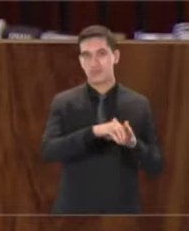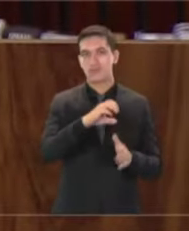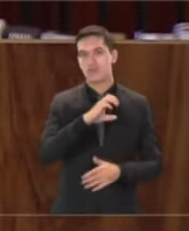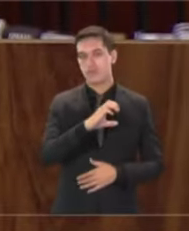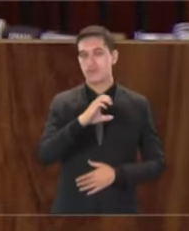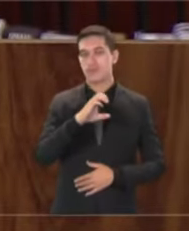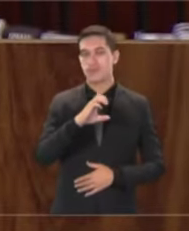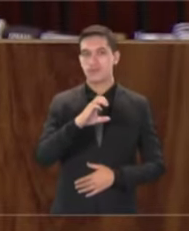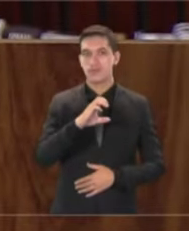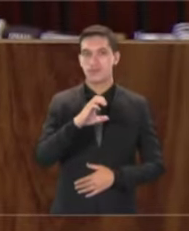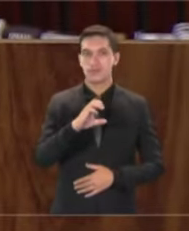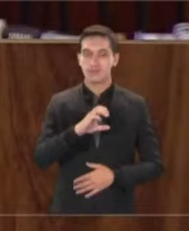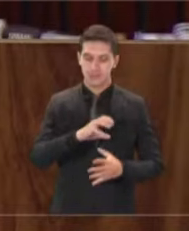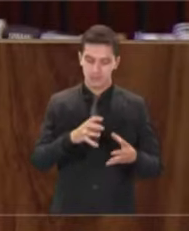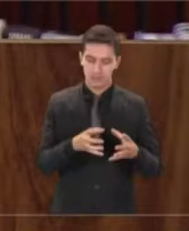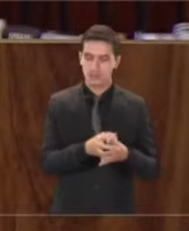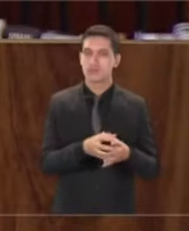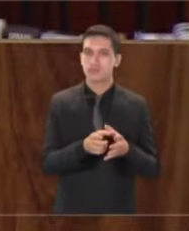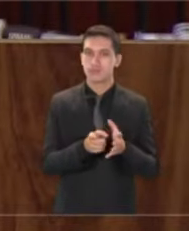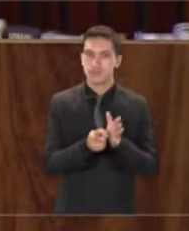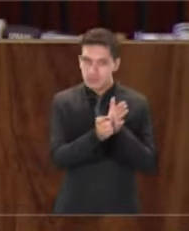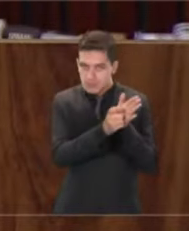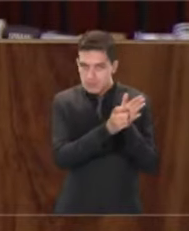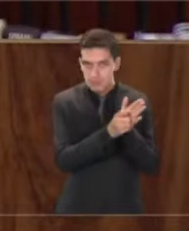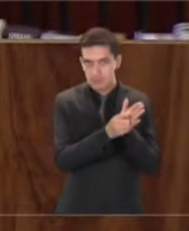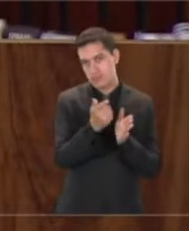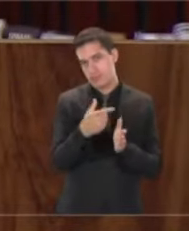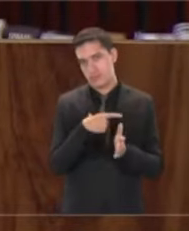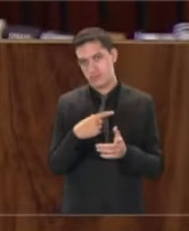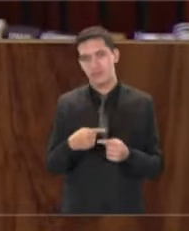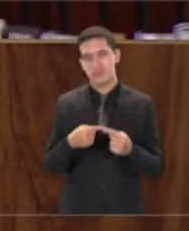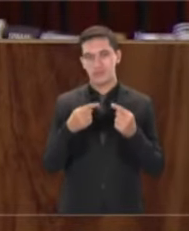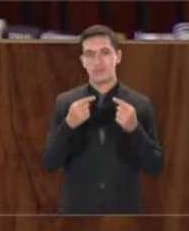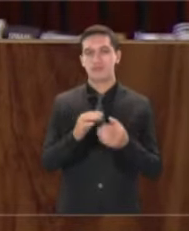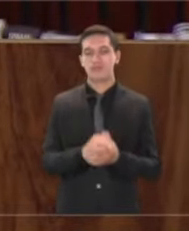Vermelho. Seriam essas as imputações.